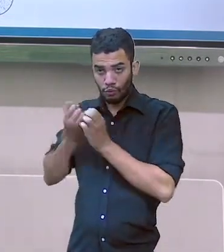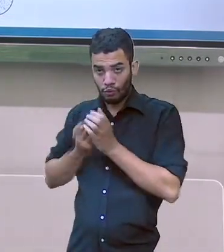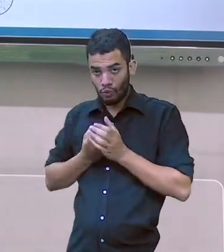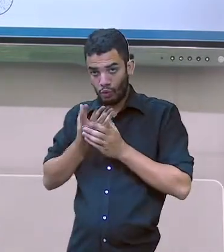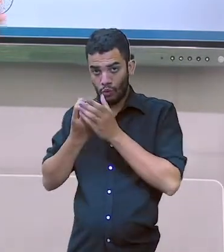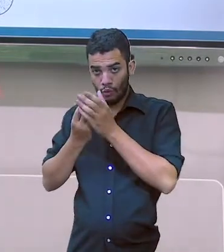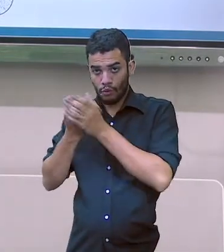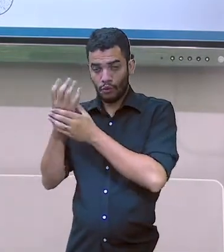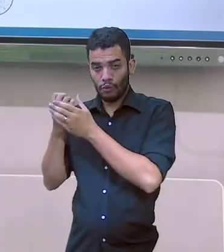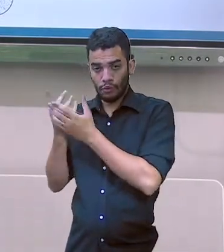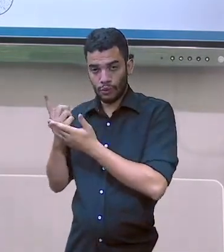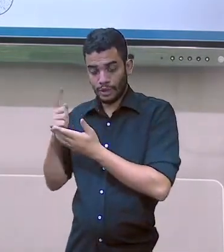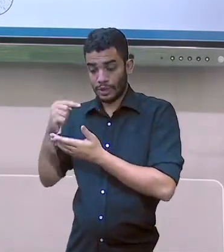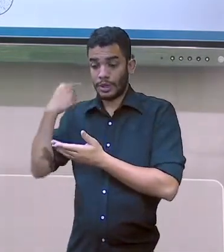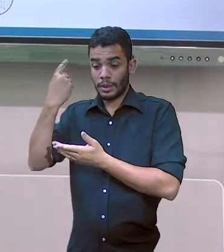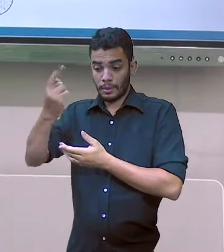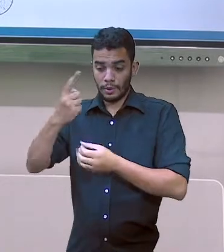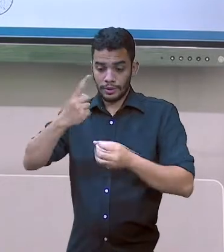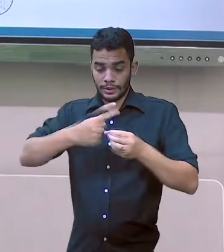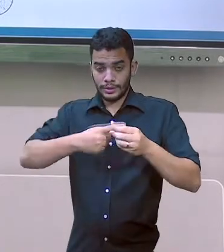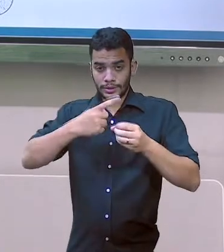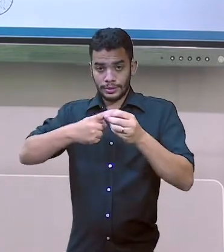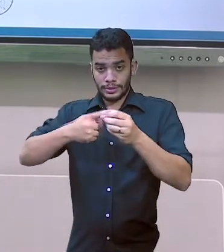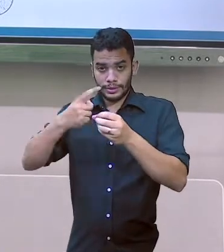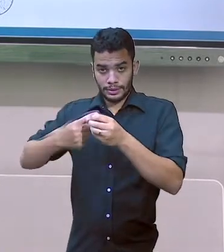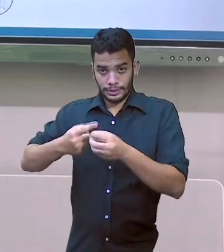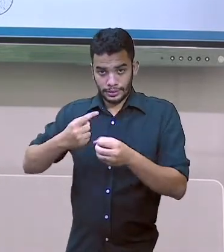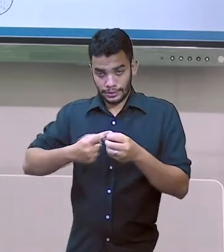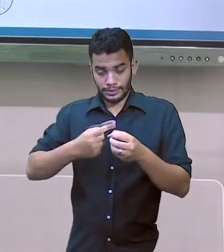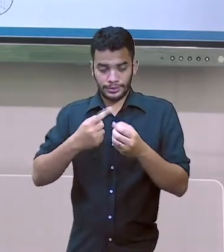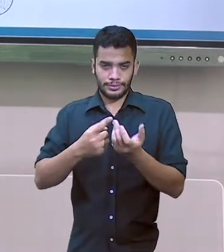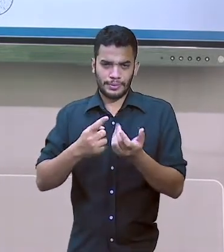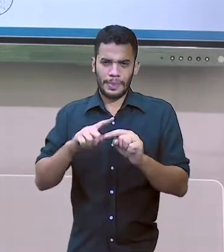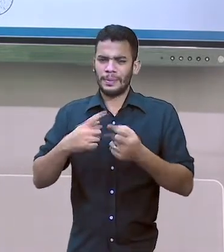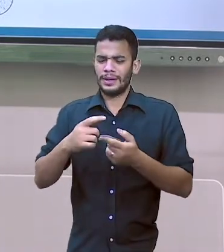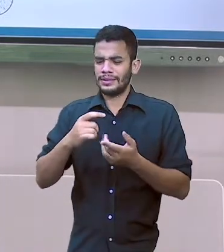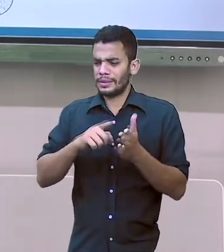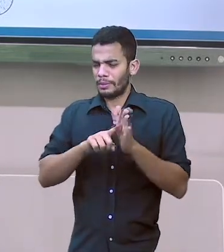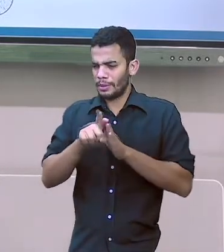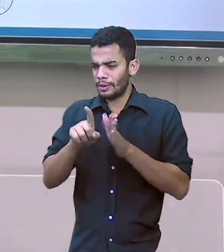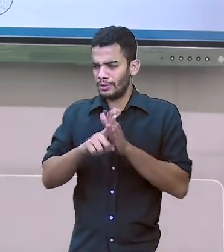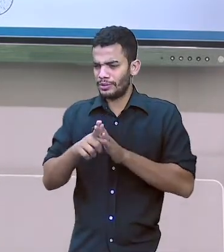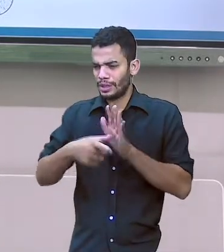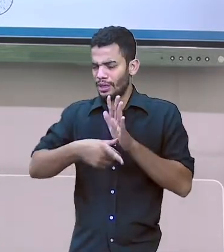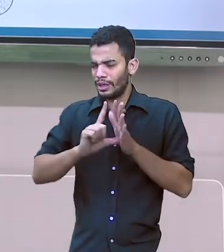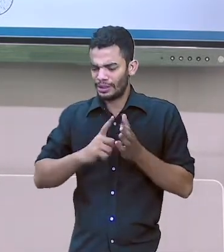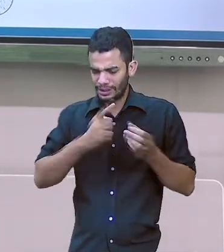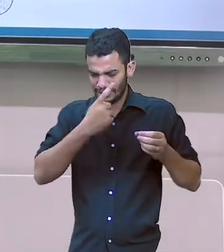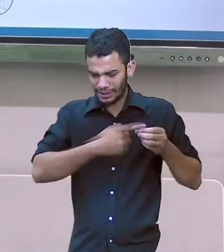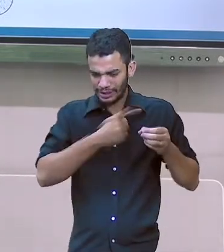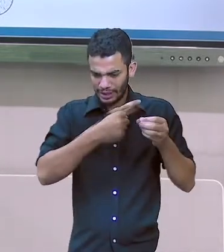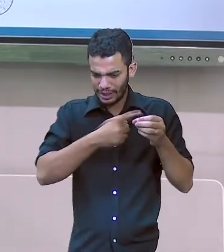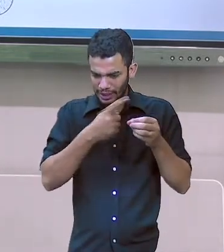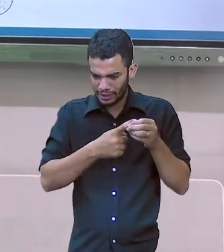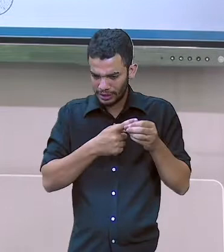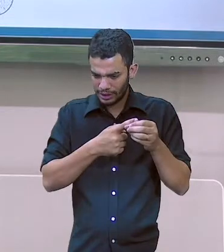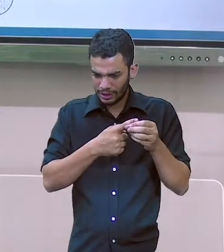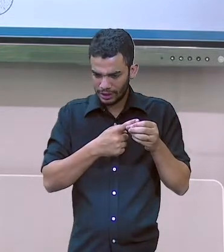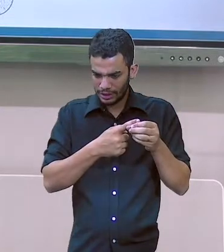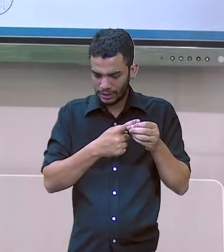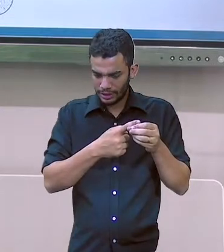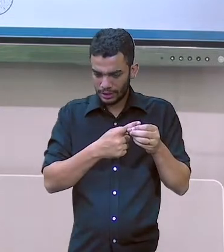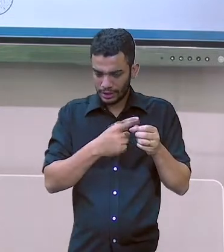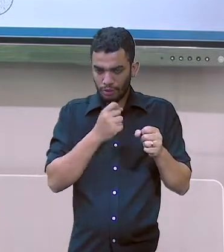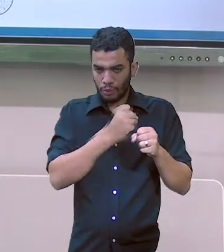as cidades que surgiram para depois vir as indústrias? Então, aqui nós percebemos que a